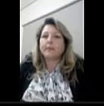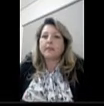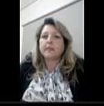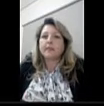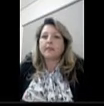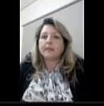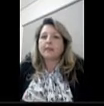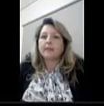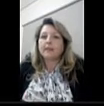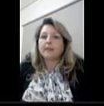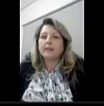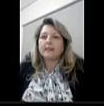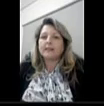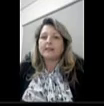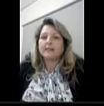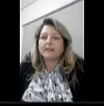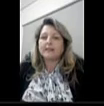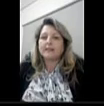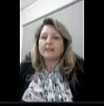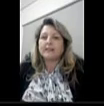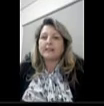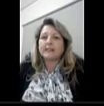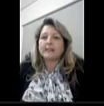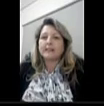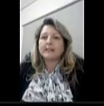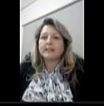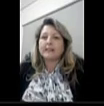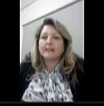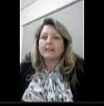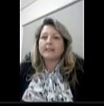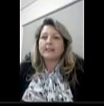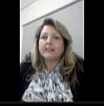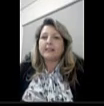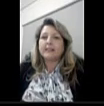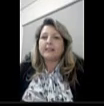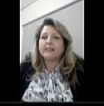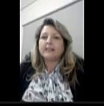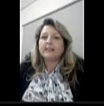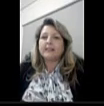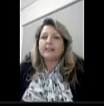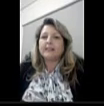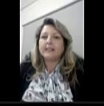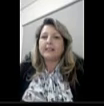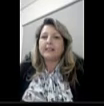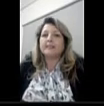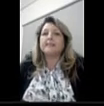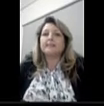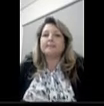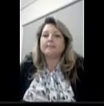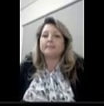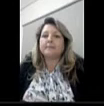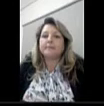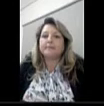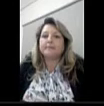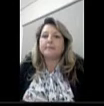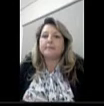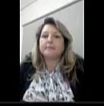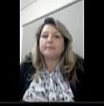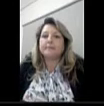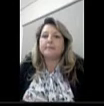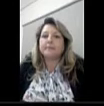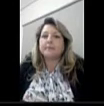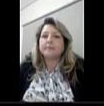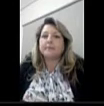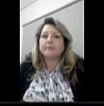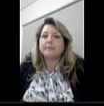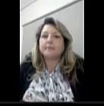para a hora de fazer uma prova, mas às vezes, na hora que a criança faz uma colinha, ela aprende o que ela está escrevendo na cola. Então, é muito comum a